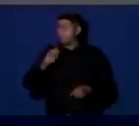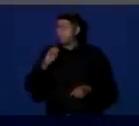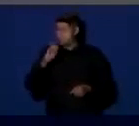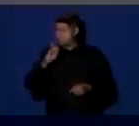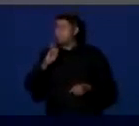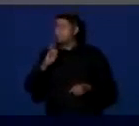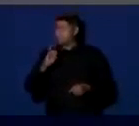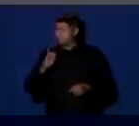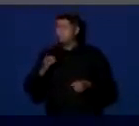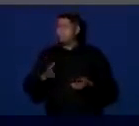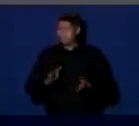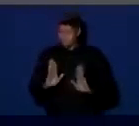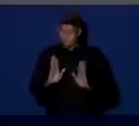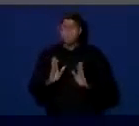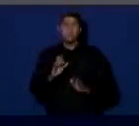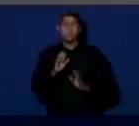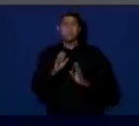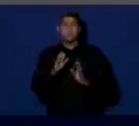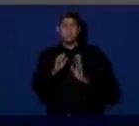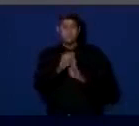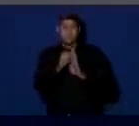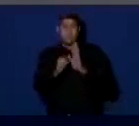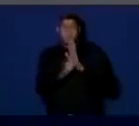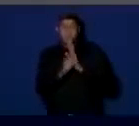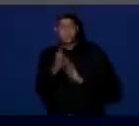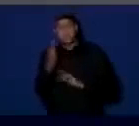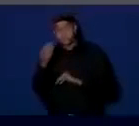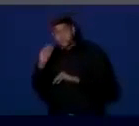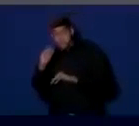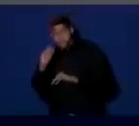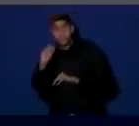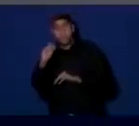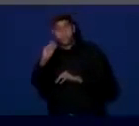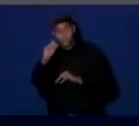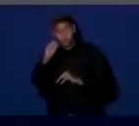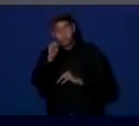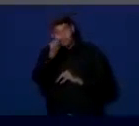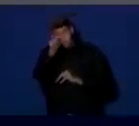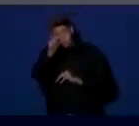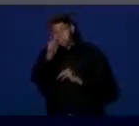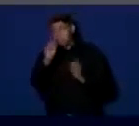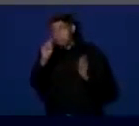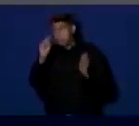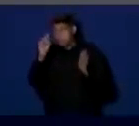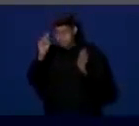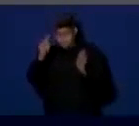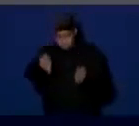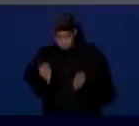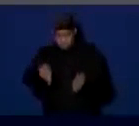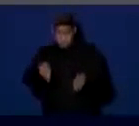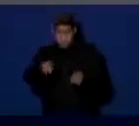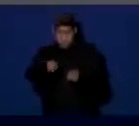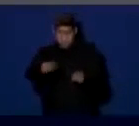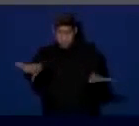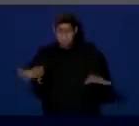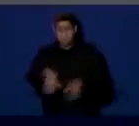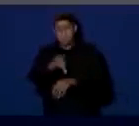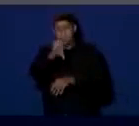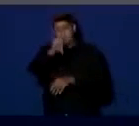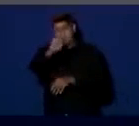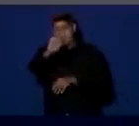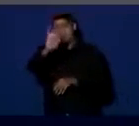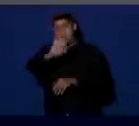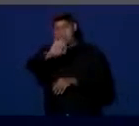século XVIII, né, 1800 e algo, você gastaria 90% do seu